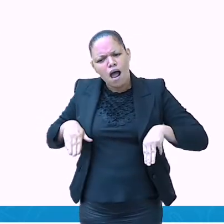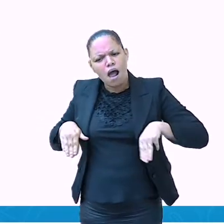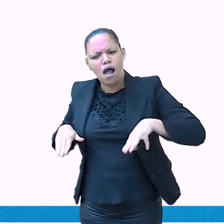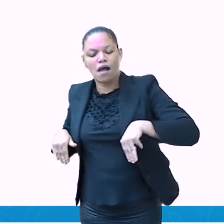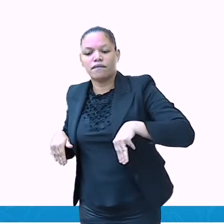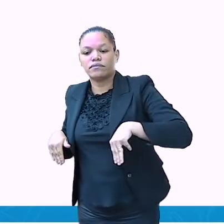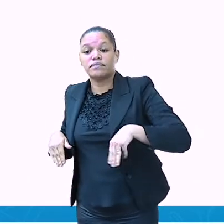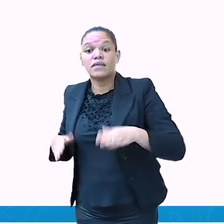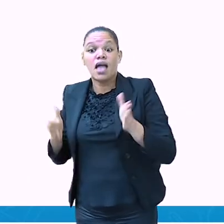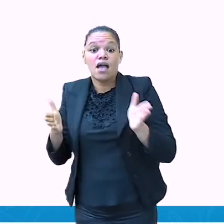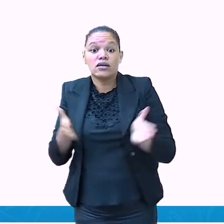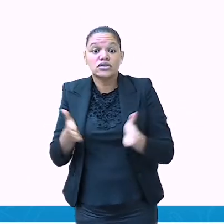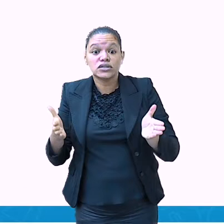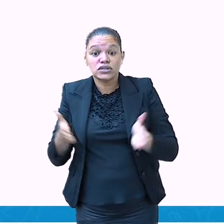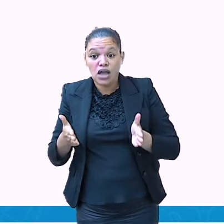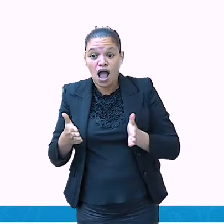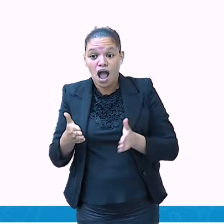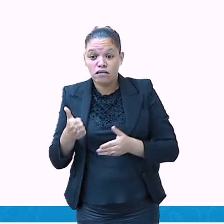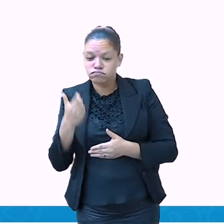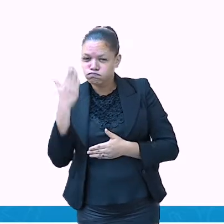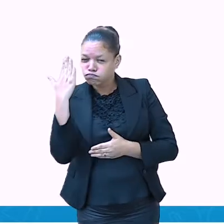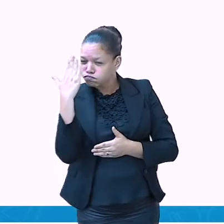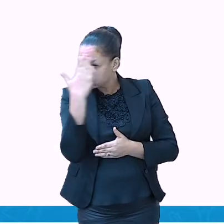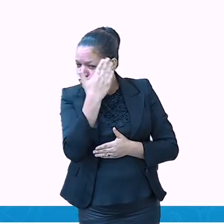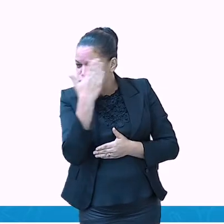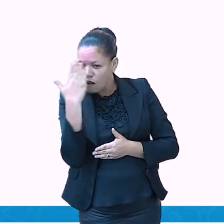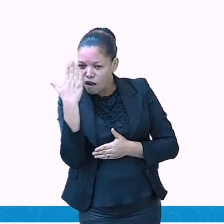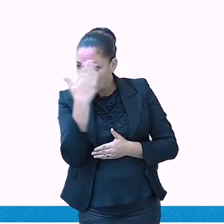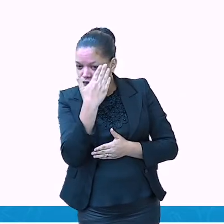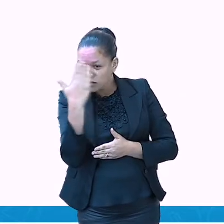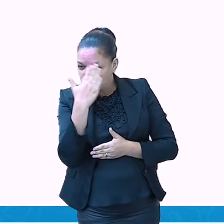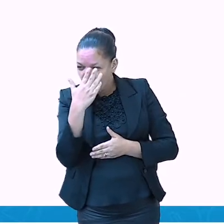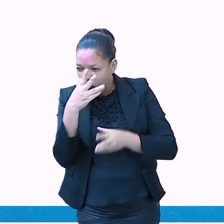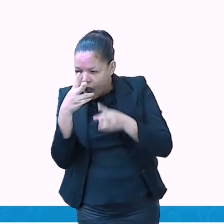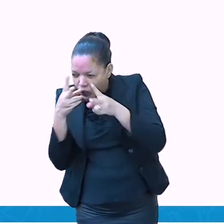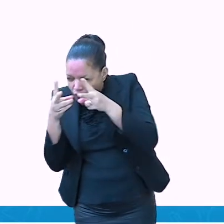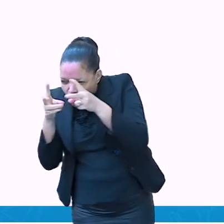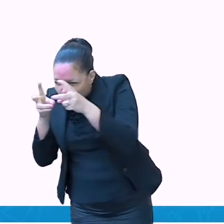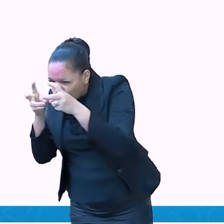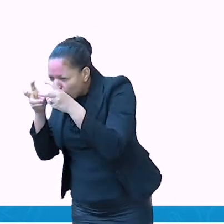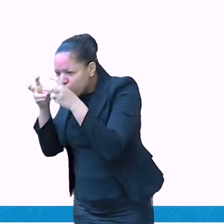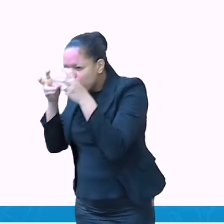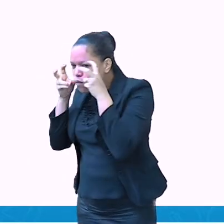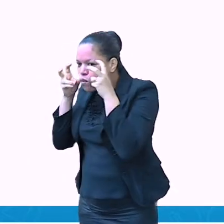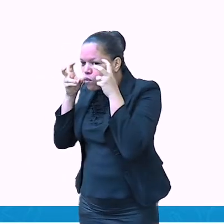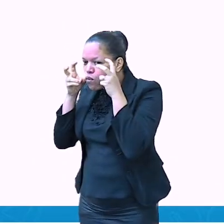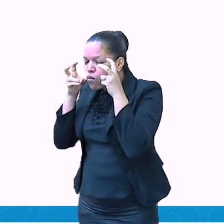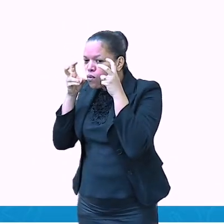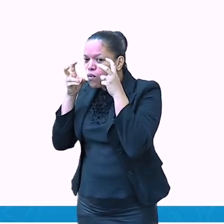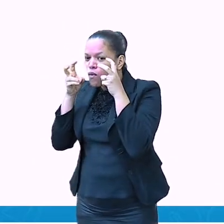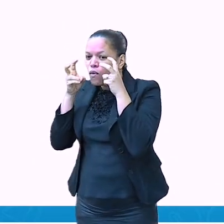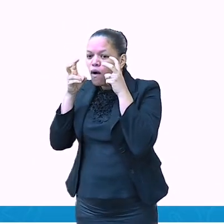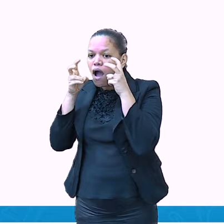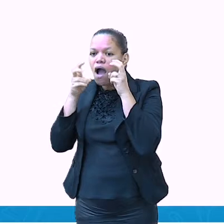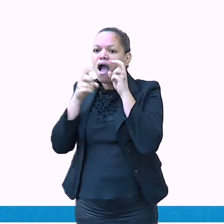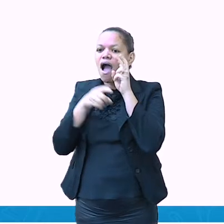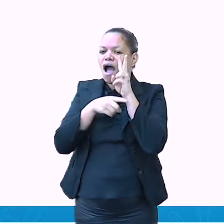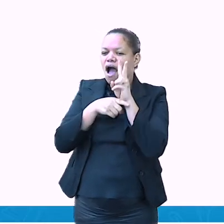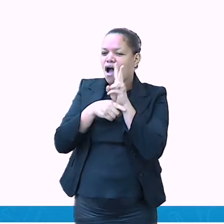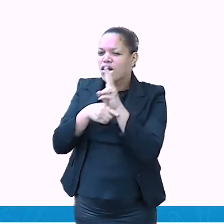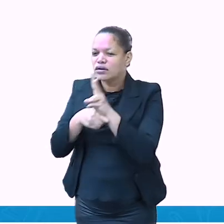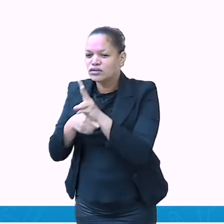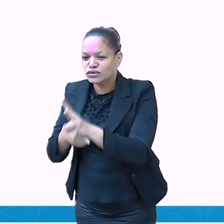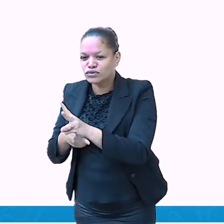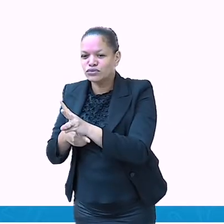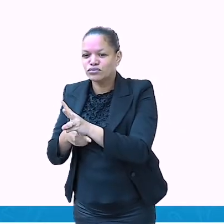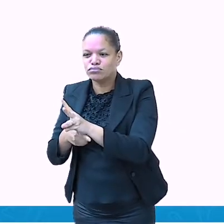ajuda na hora de se defender de predadores, ajuda também na hora do voo para melhorar,